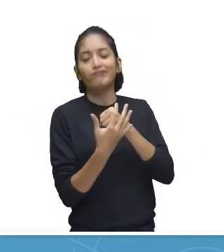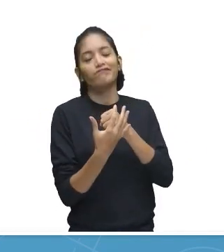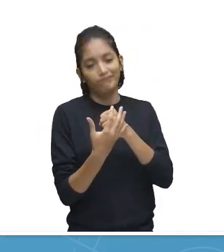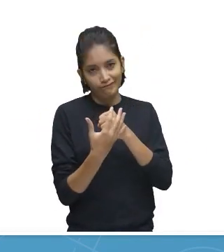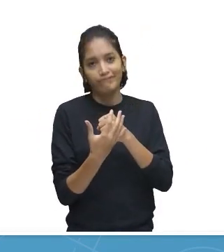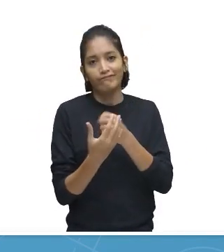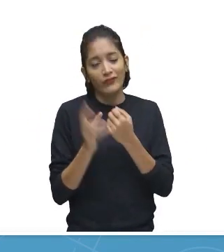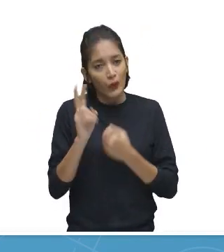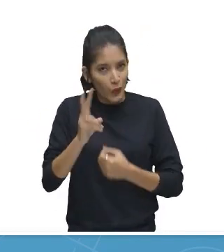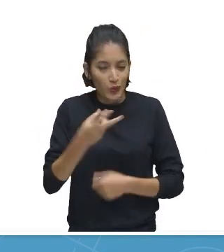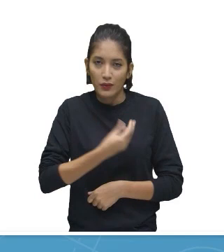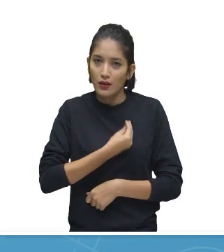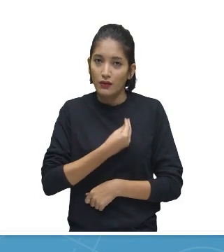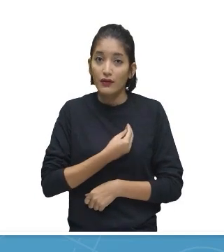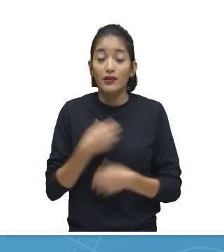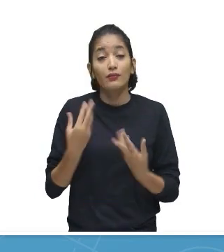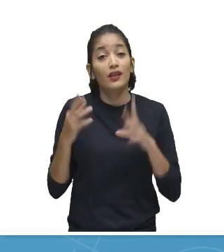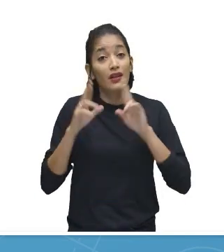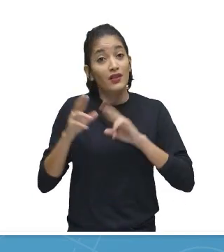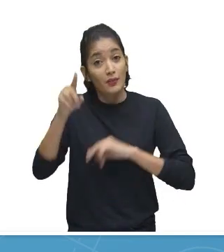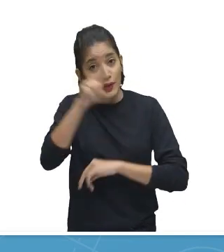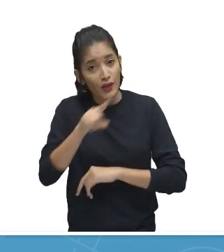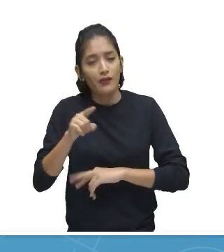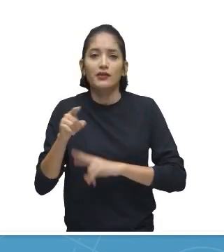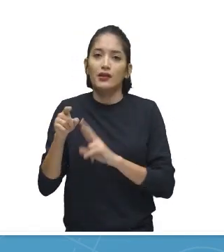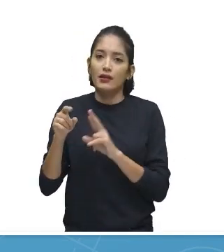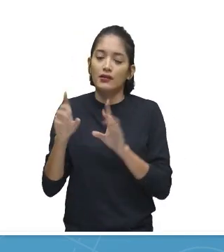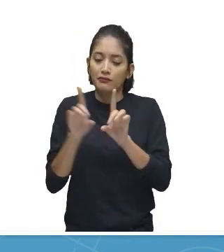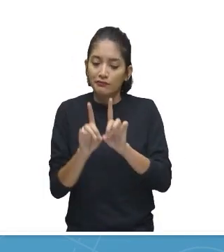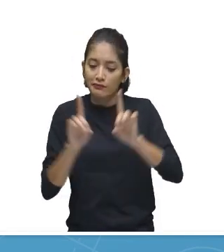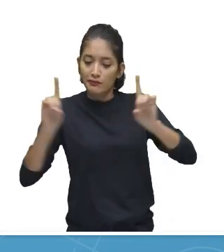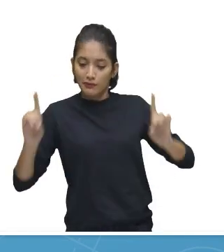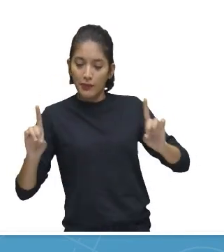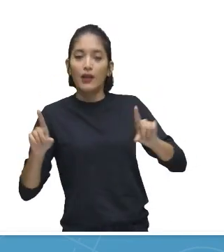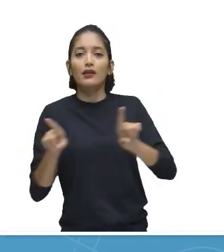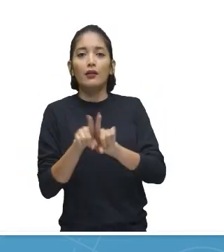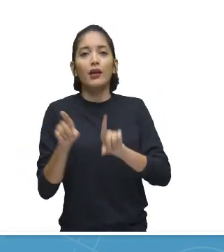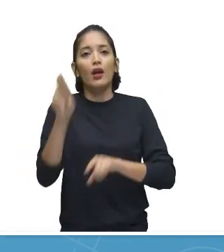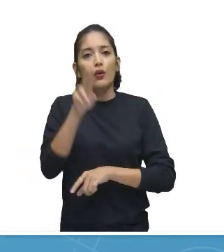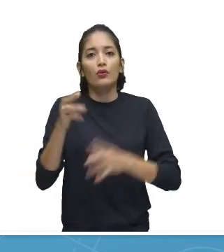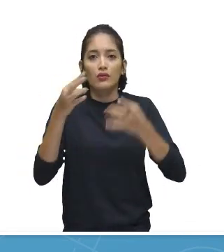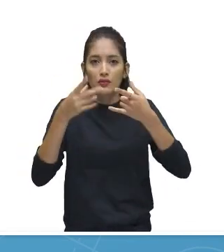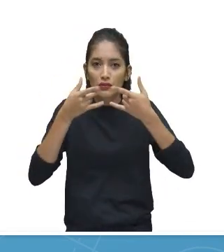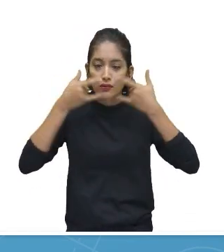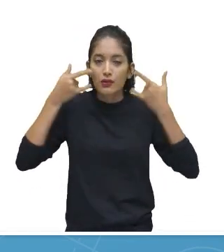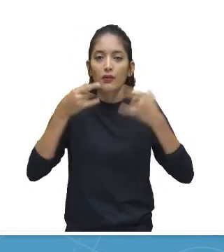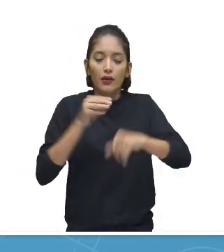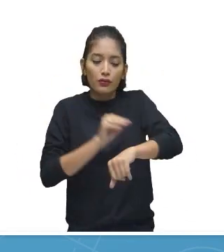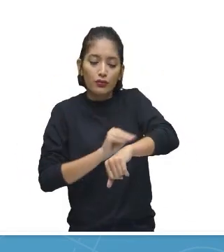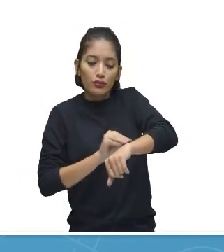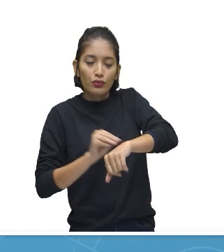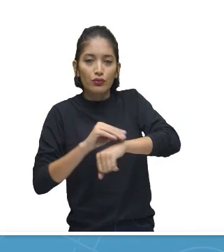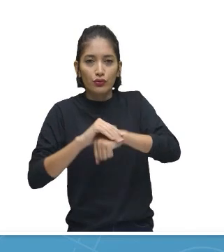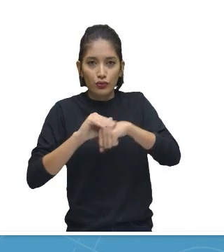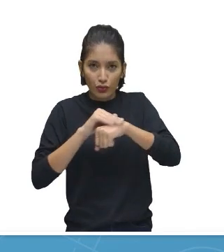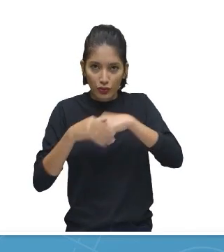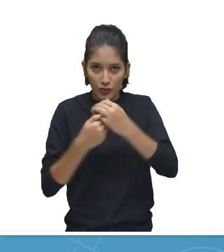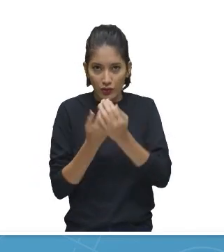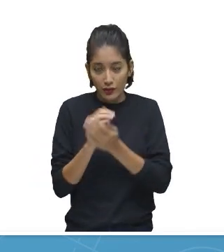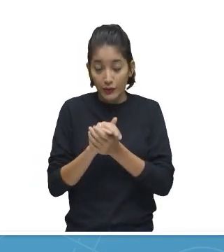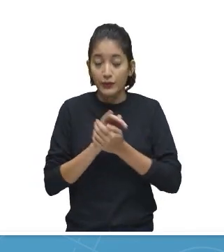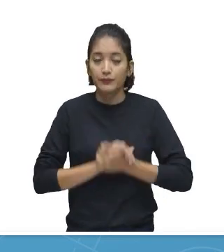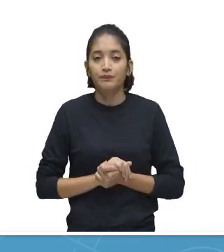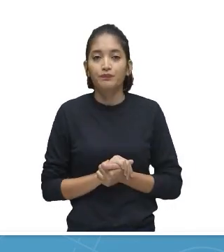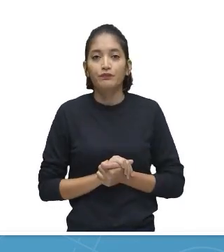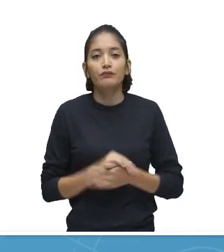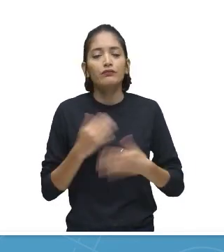encontramos. Inclusive, eu espero que vocês estejam respeitando o distanciamento social, usando máscara e higienizando as mãozinhas, né? Então, como a